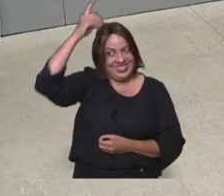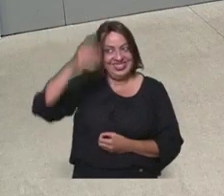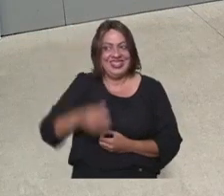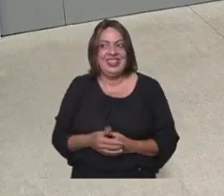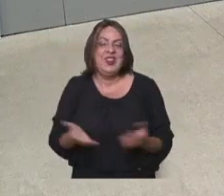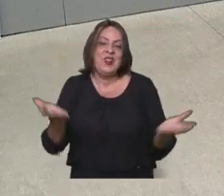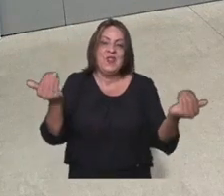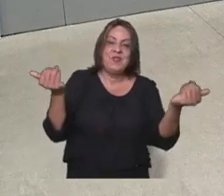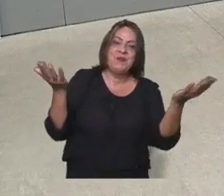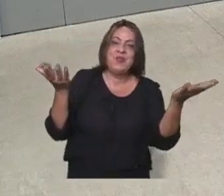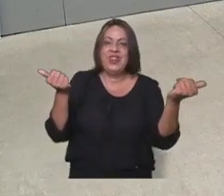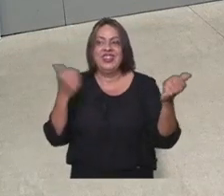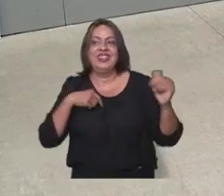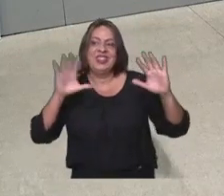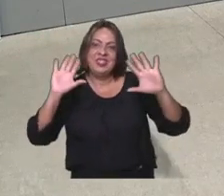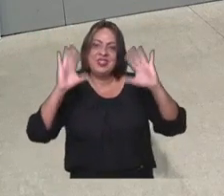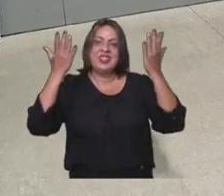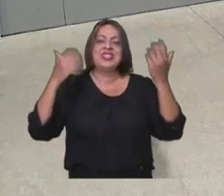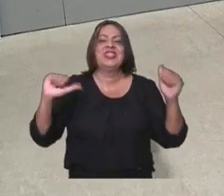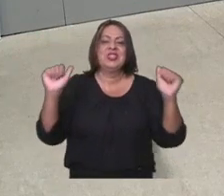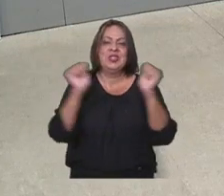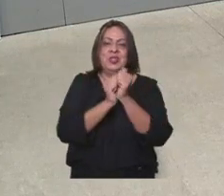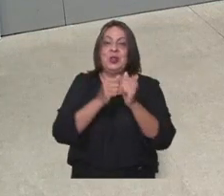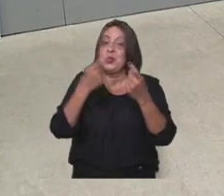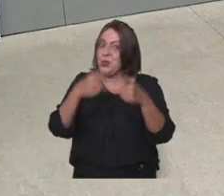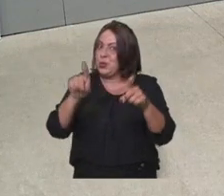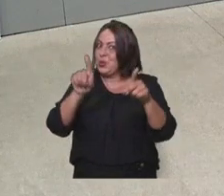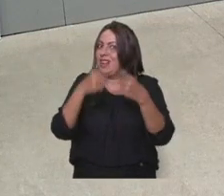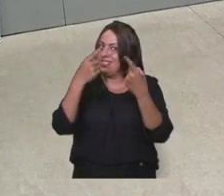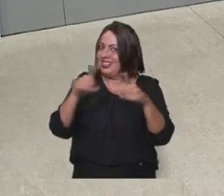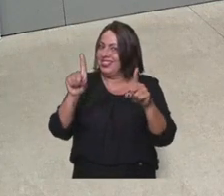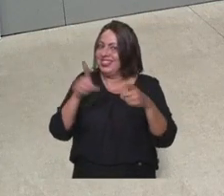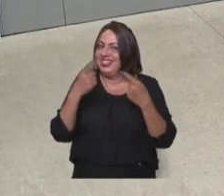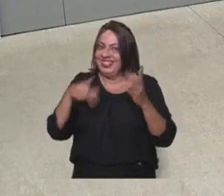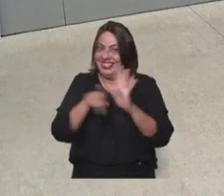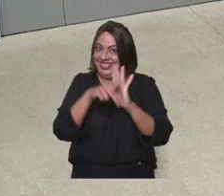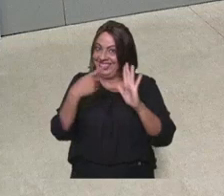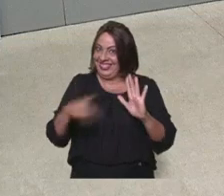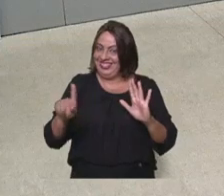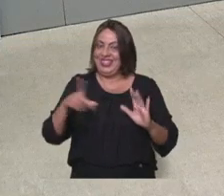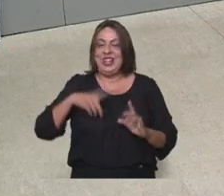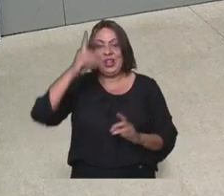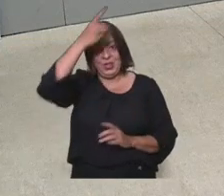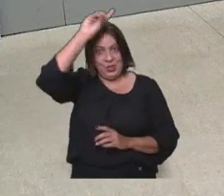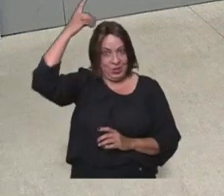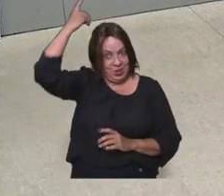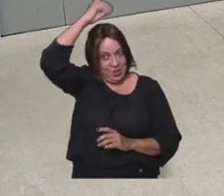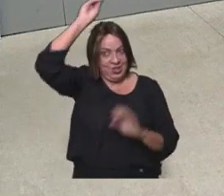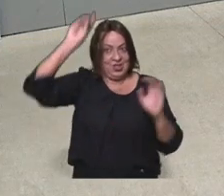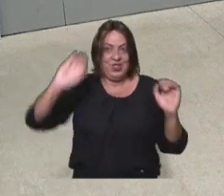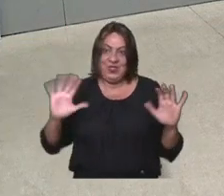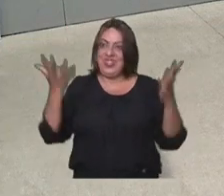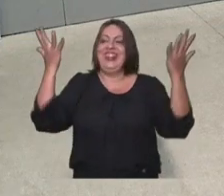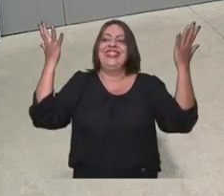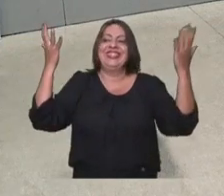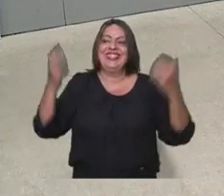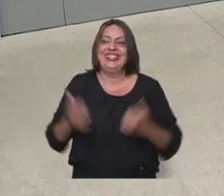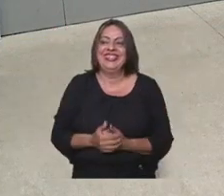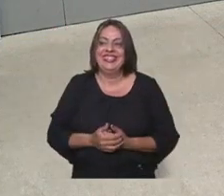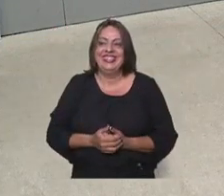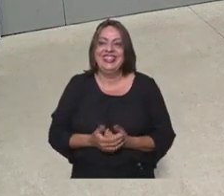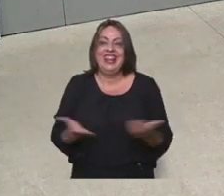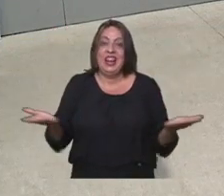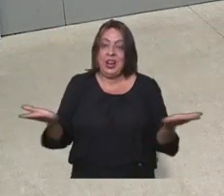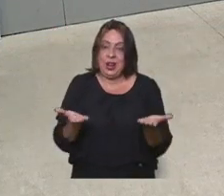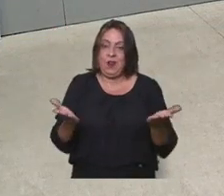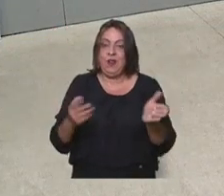lá, vamos fazer festa junto aí. Vamos para esse churrasco aí. Nossa Senhora das Dores vai estar em festa. Tudo prontinho, Beth, ligue a nossa sorteadora, a